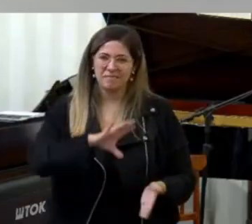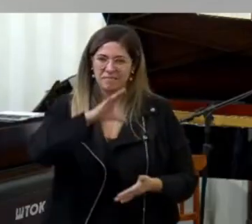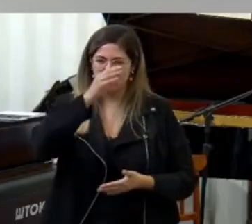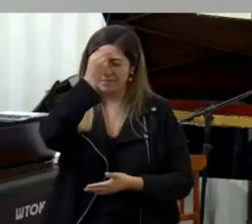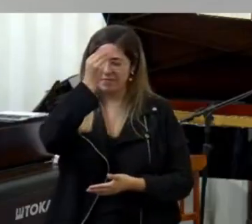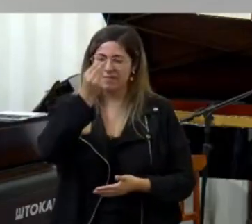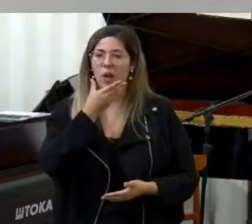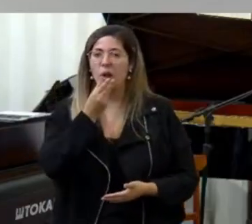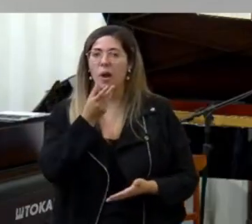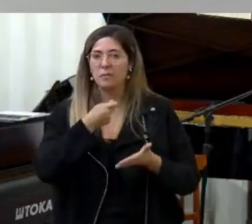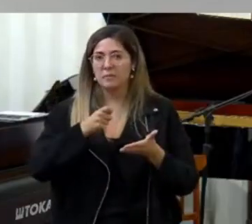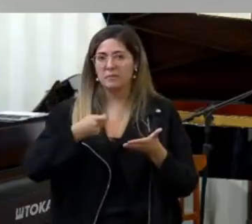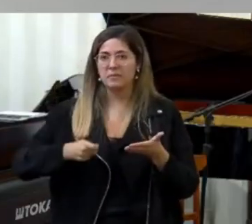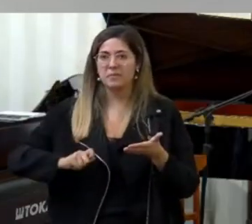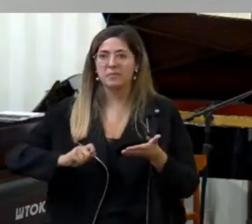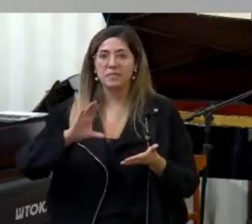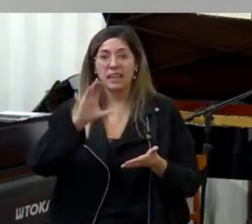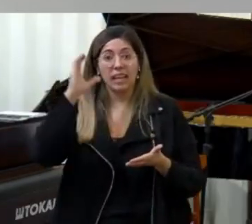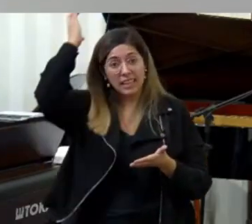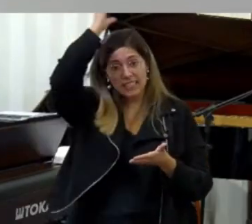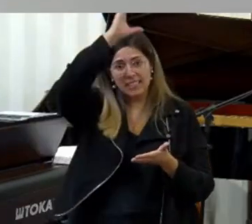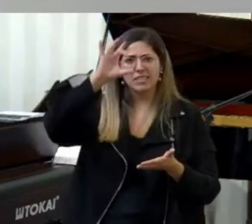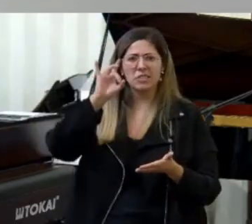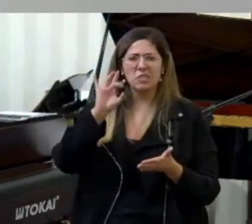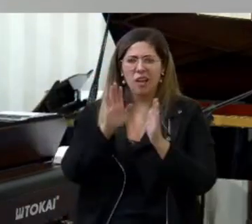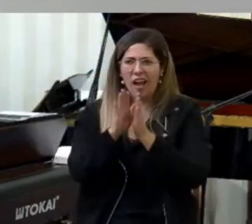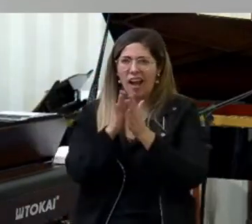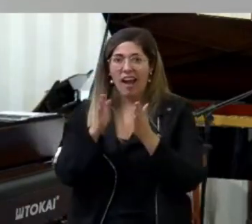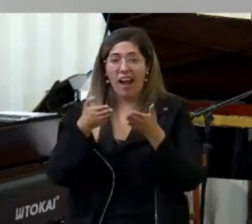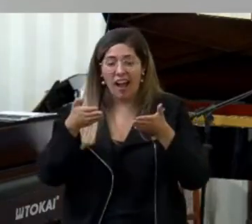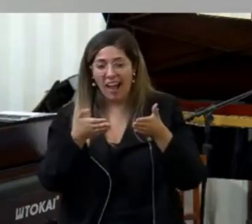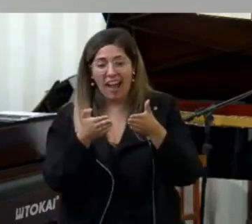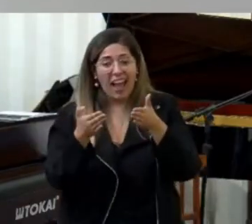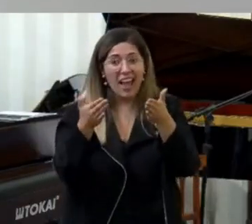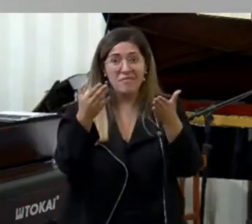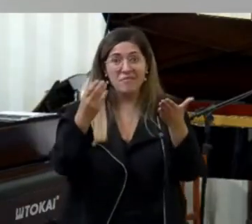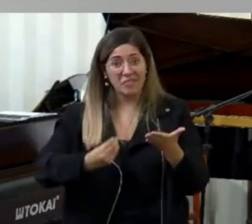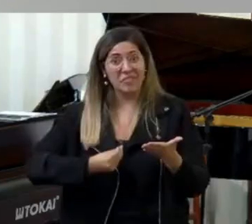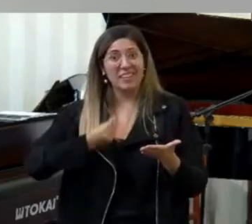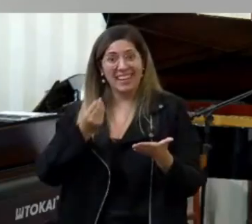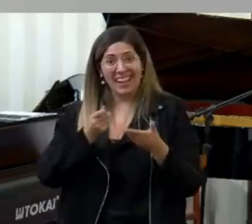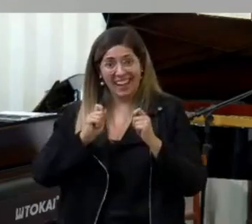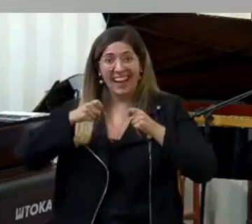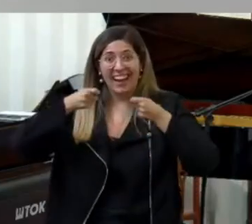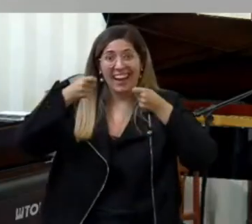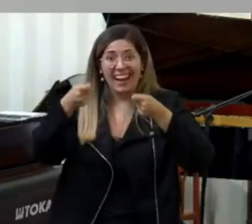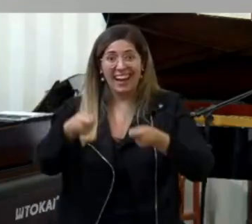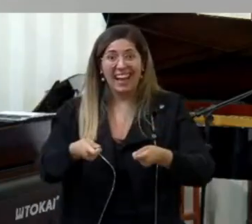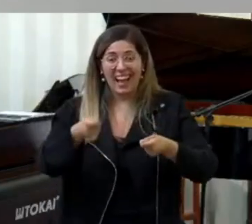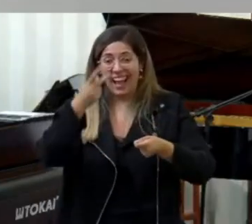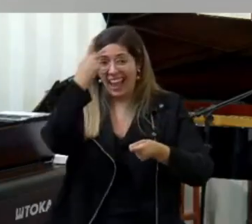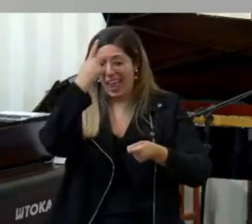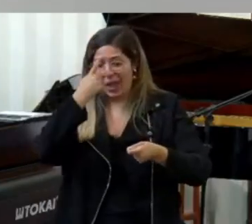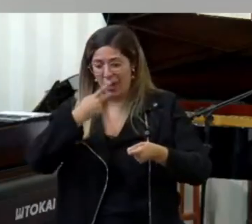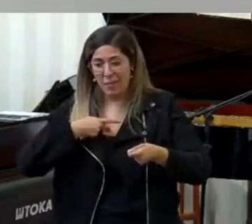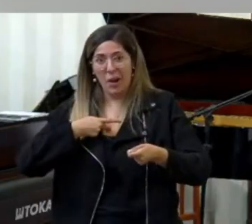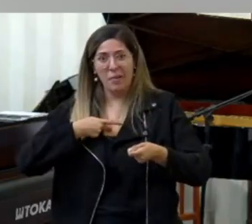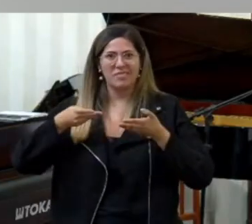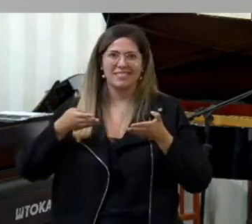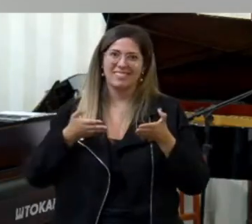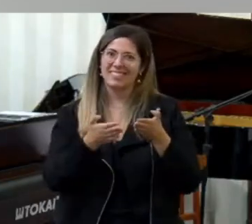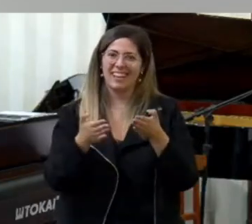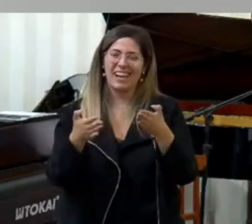Glória de Cristo: Cristo não apenas abriu o caminho da vida, mas é Ele mesmo o próprio